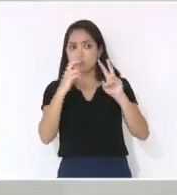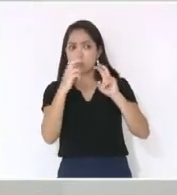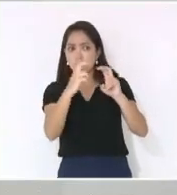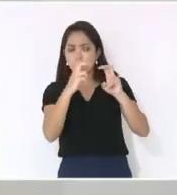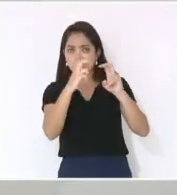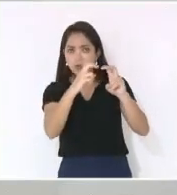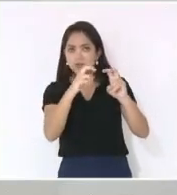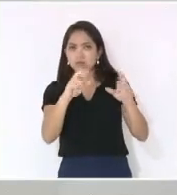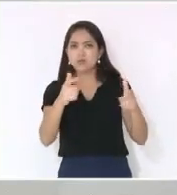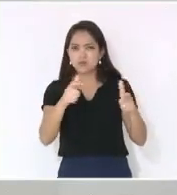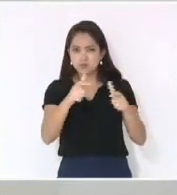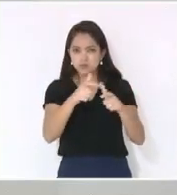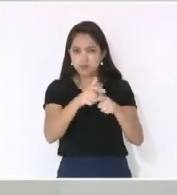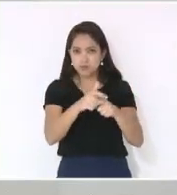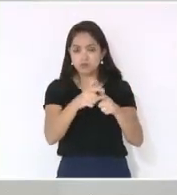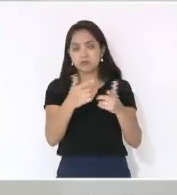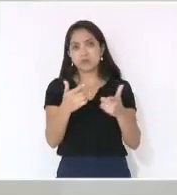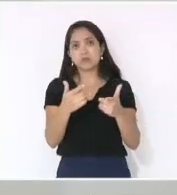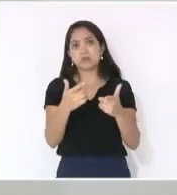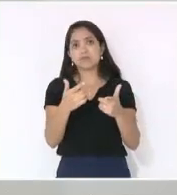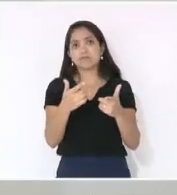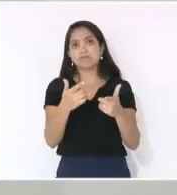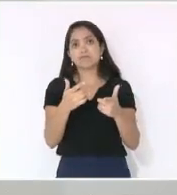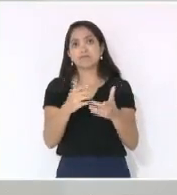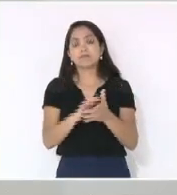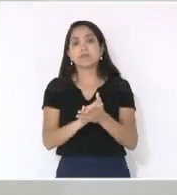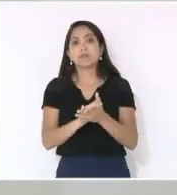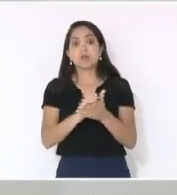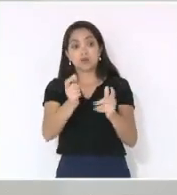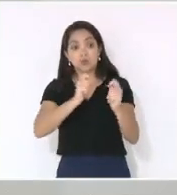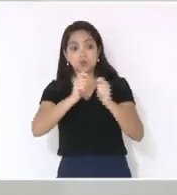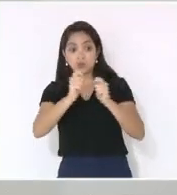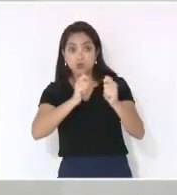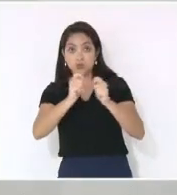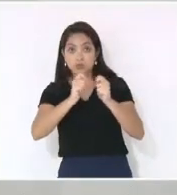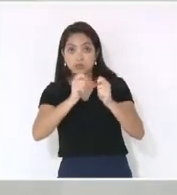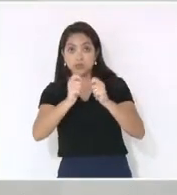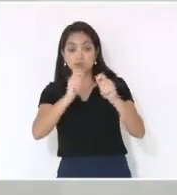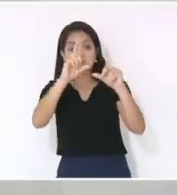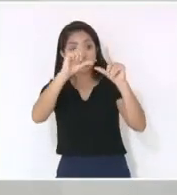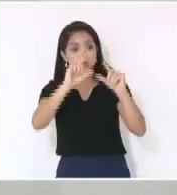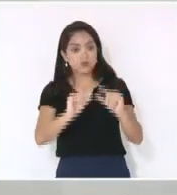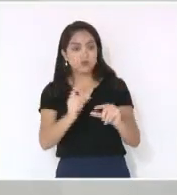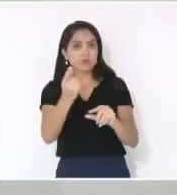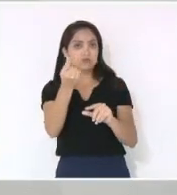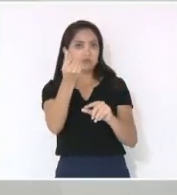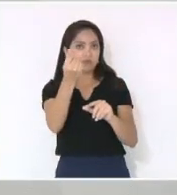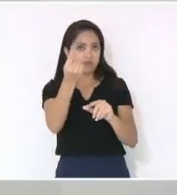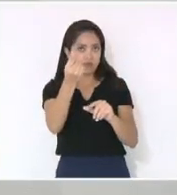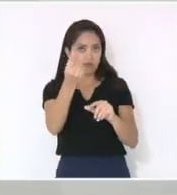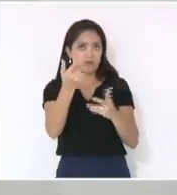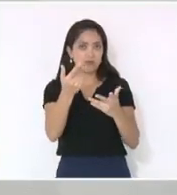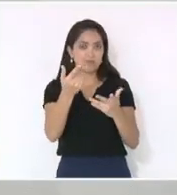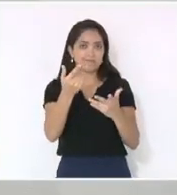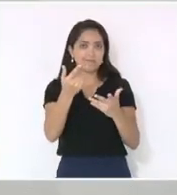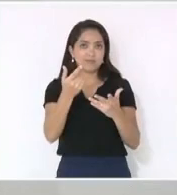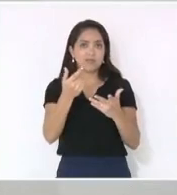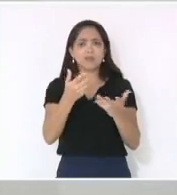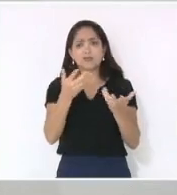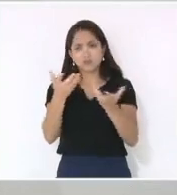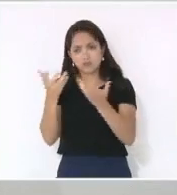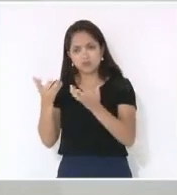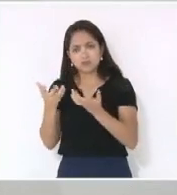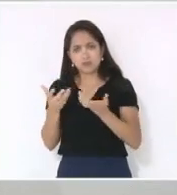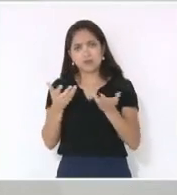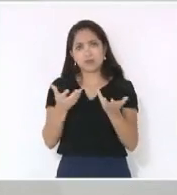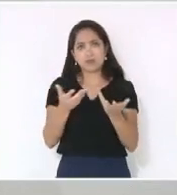nas nossas ruas e avenidas, racionalizando linhas e barateando a tarifa, que é um sonho de todos nós, deputado Jean. Sei que o